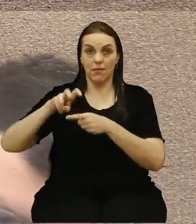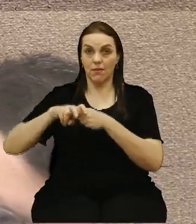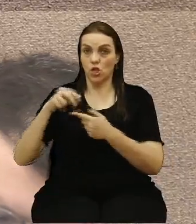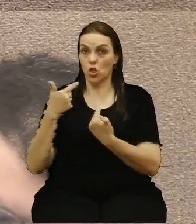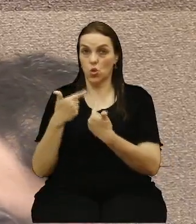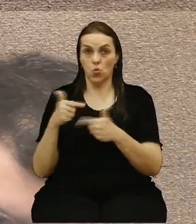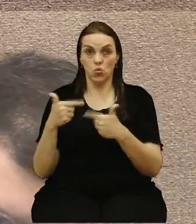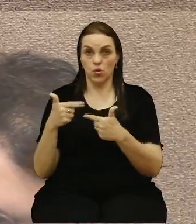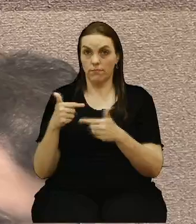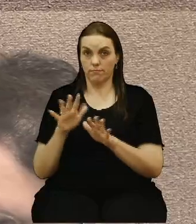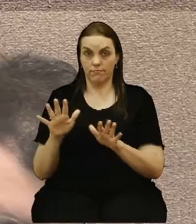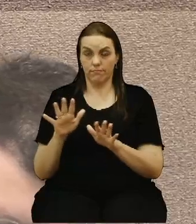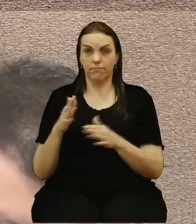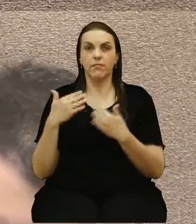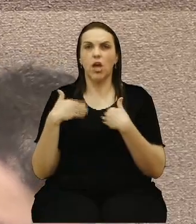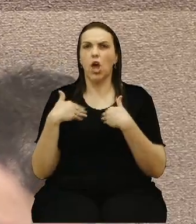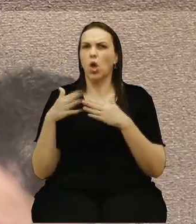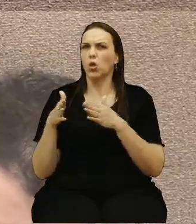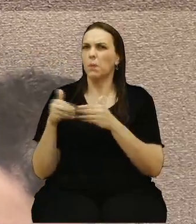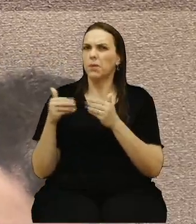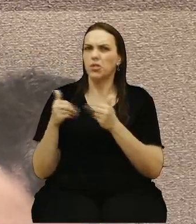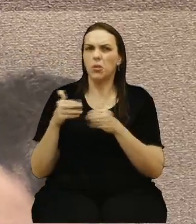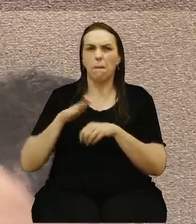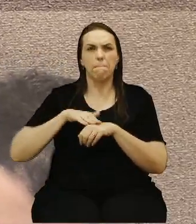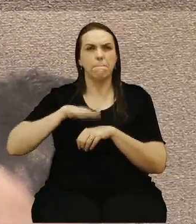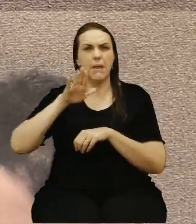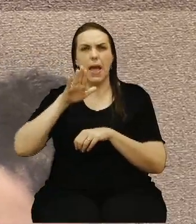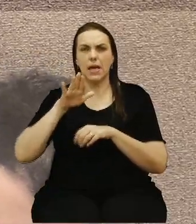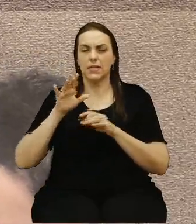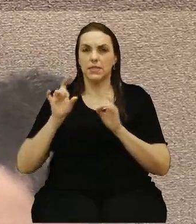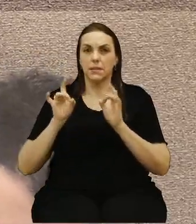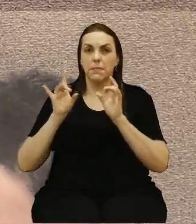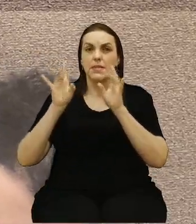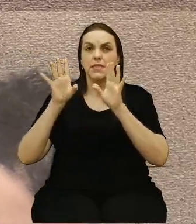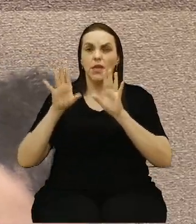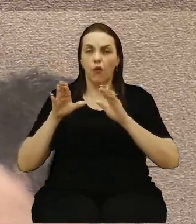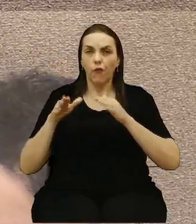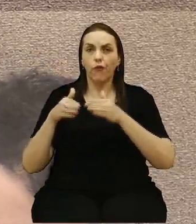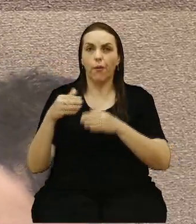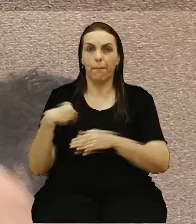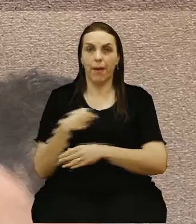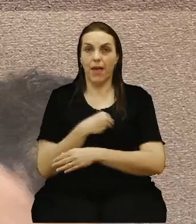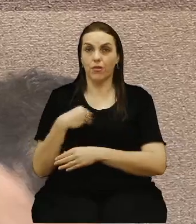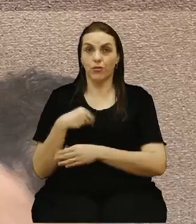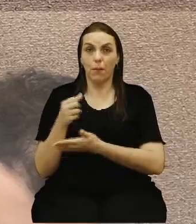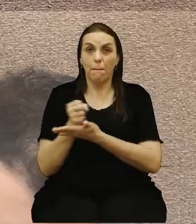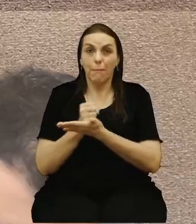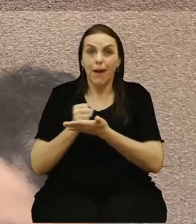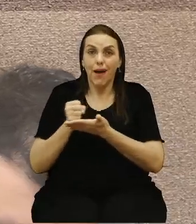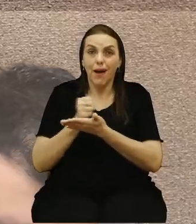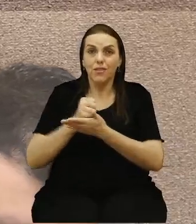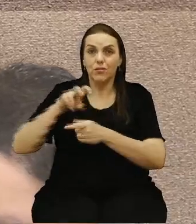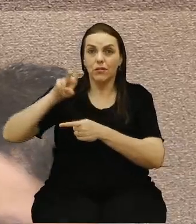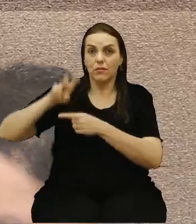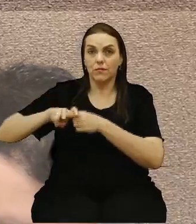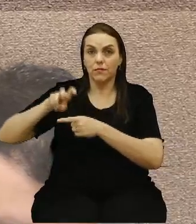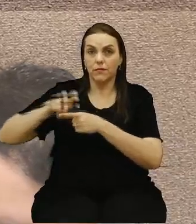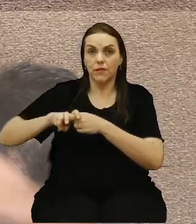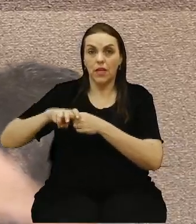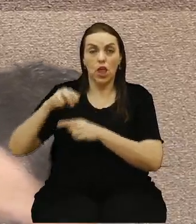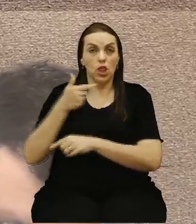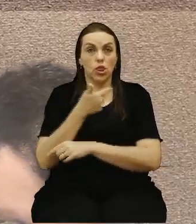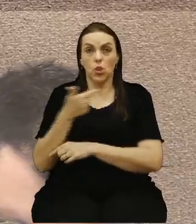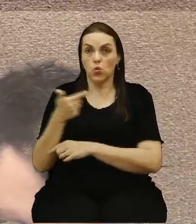é uma cadeira. Eu não estou pedindo mais especialistas, eu estou pedindo um item básico, cadeira. Não tinha